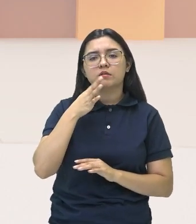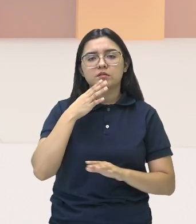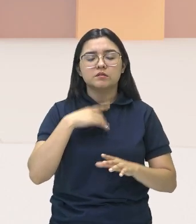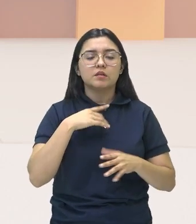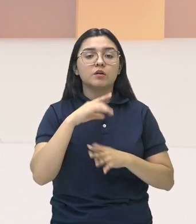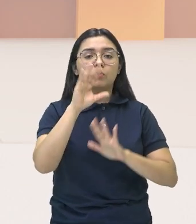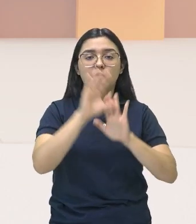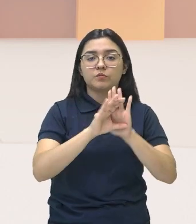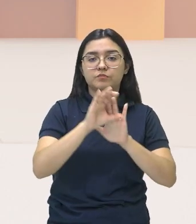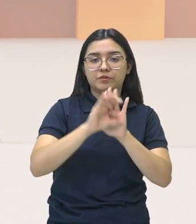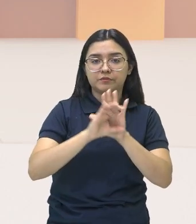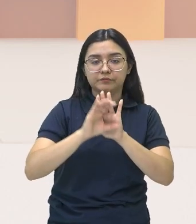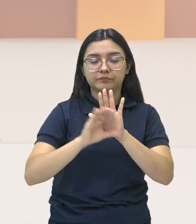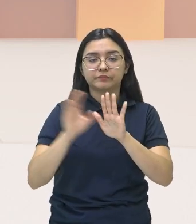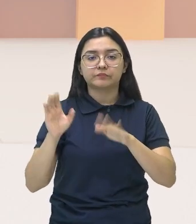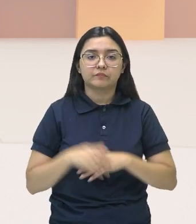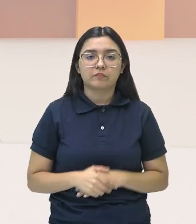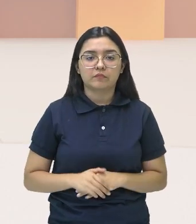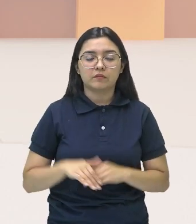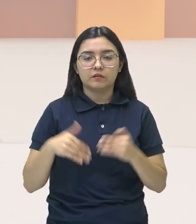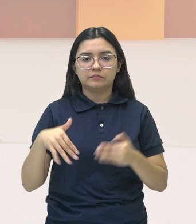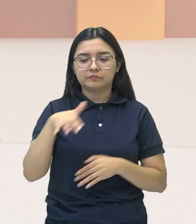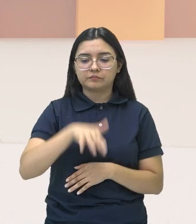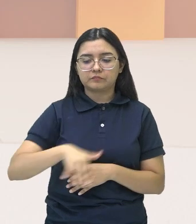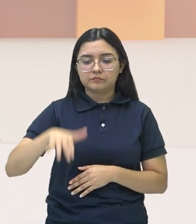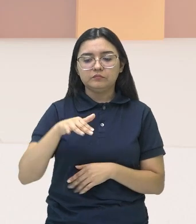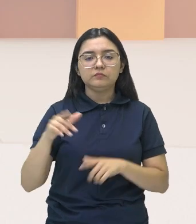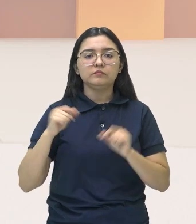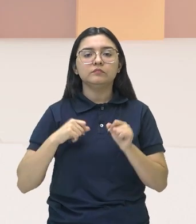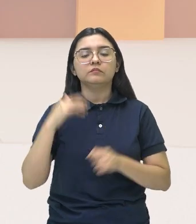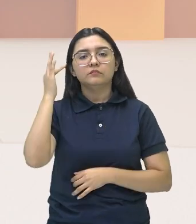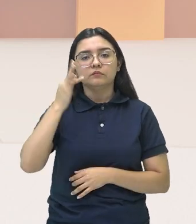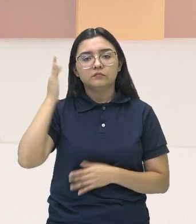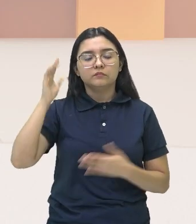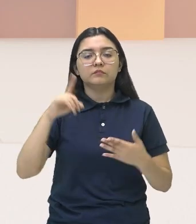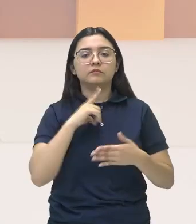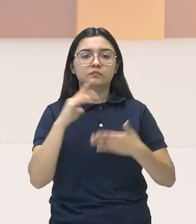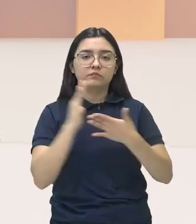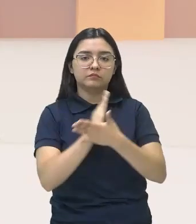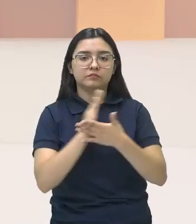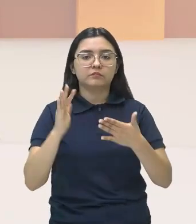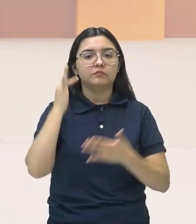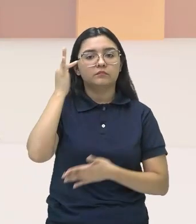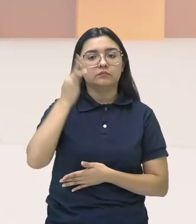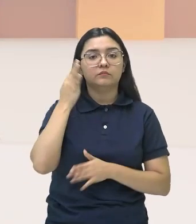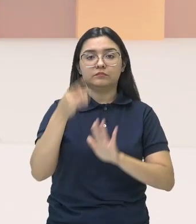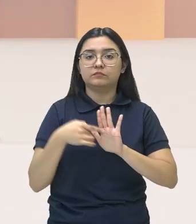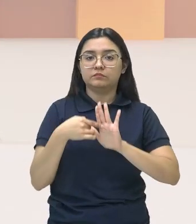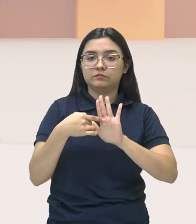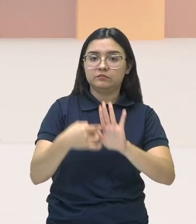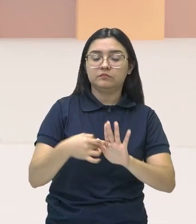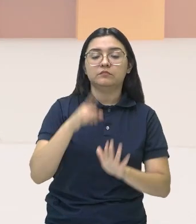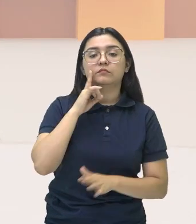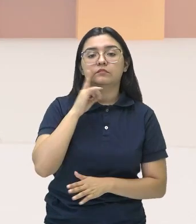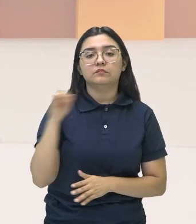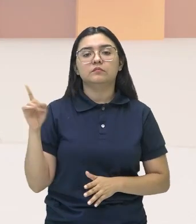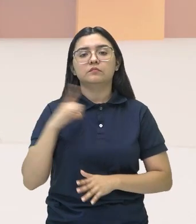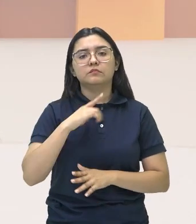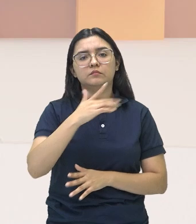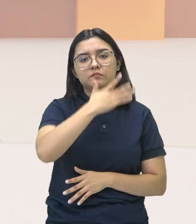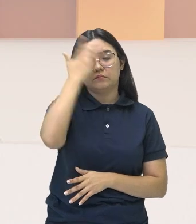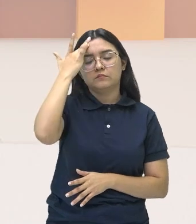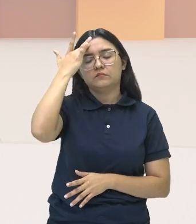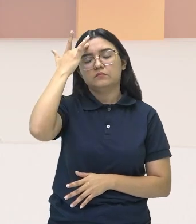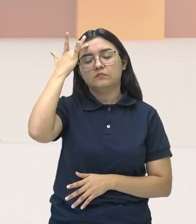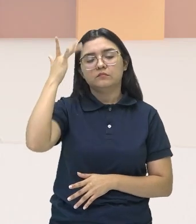conceitos aqui. No campo da filosofia, então, nós temos alguns filósofos, eu vou mostrar aqui para vocês, são